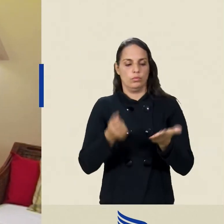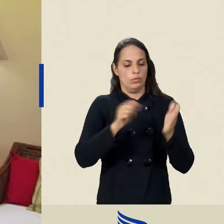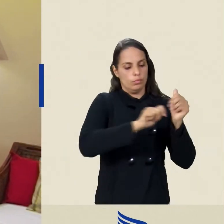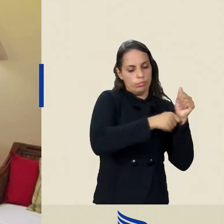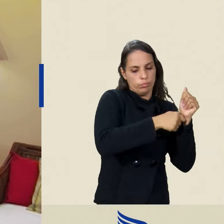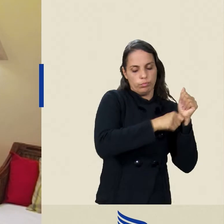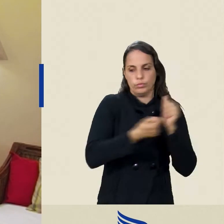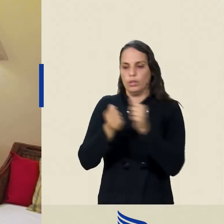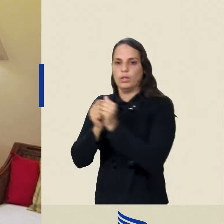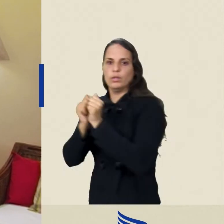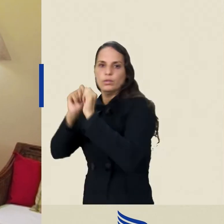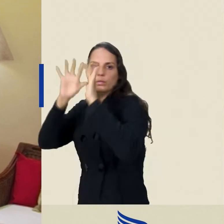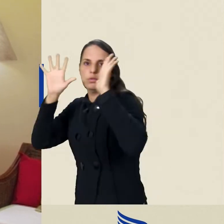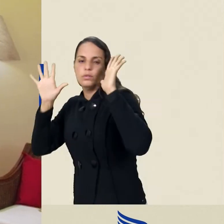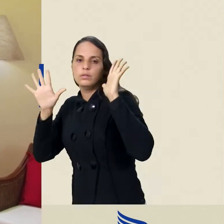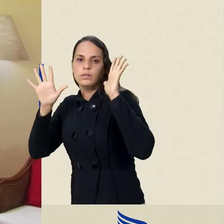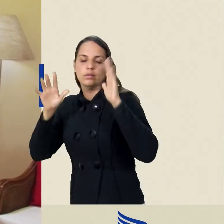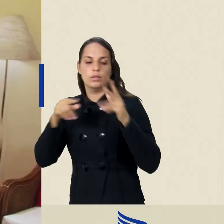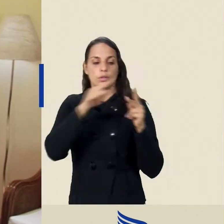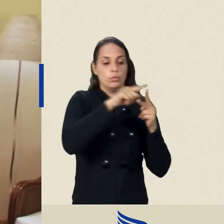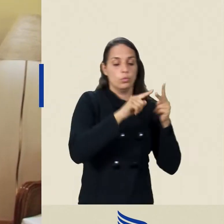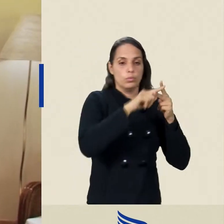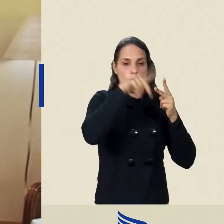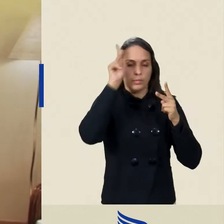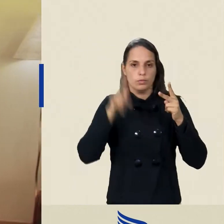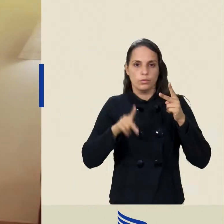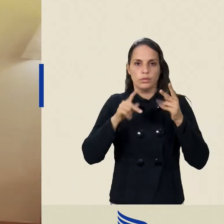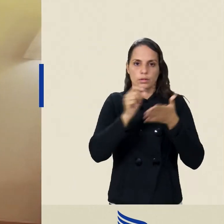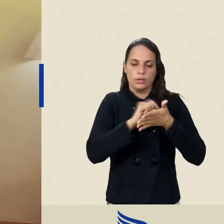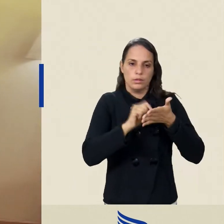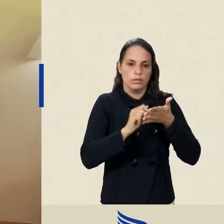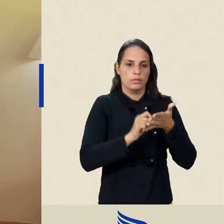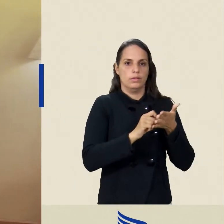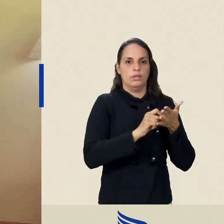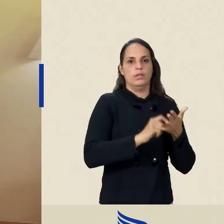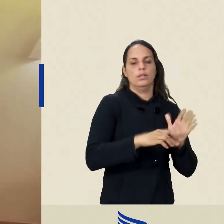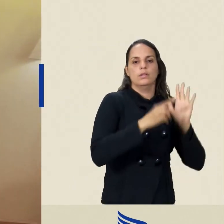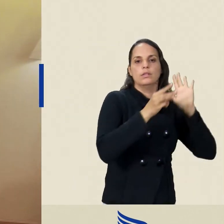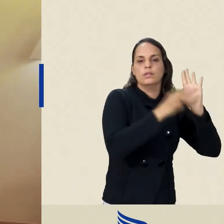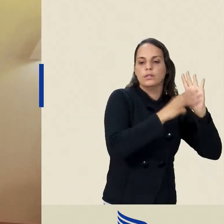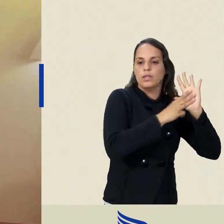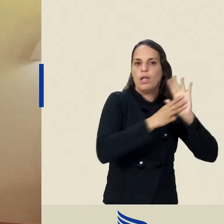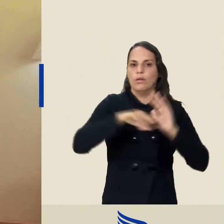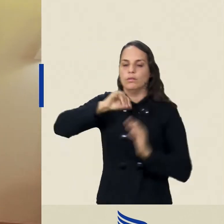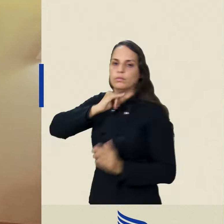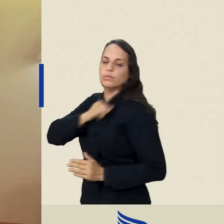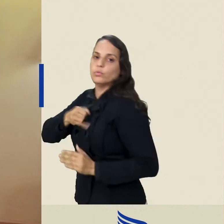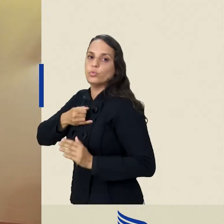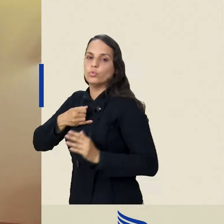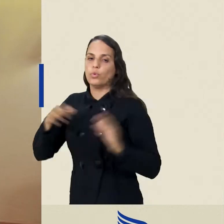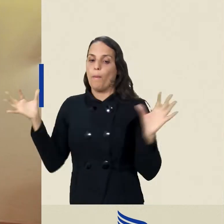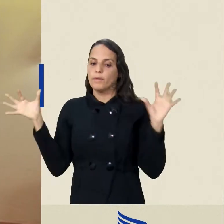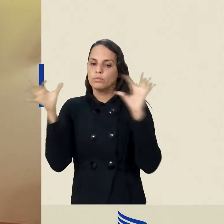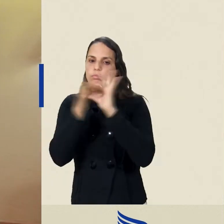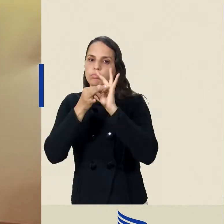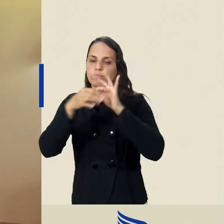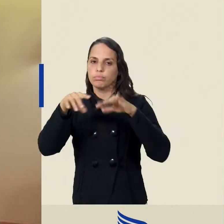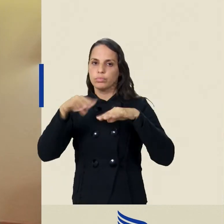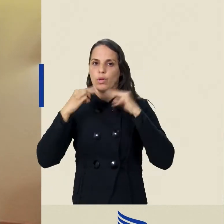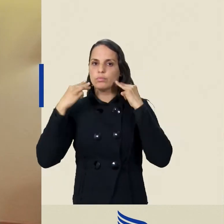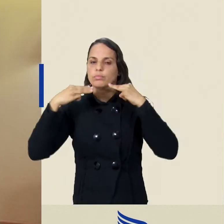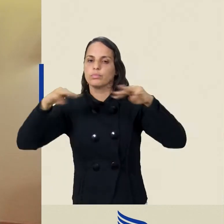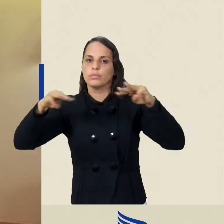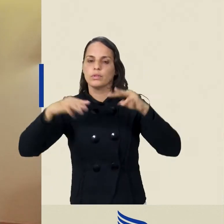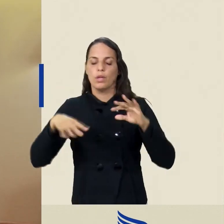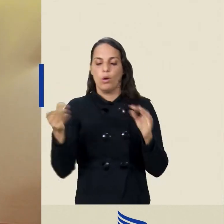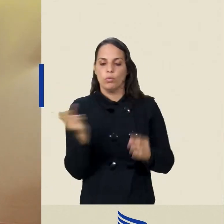aberto. Dois diferentes autores, Daniel e João, mas um só Espírito, uma só mensagem. Daniel e